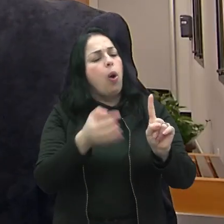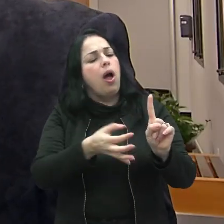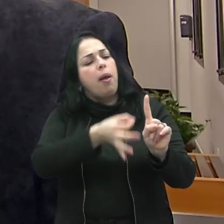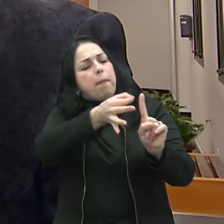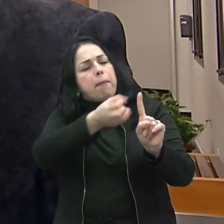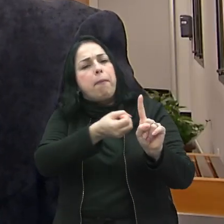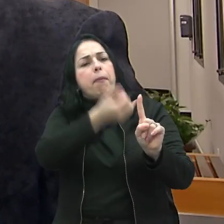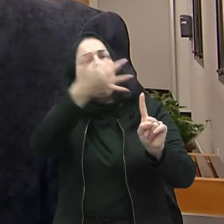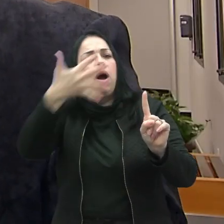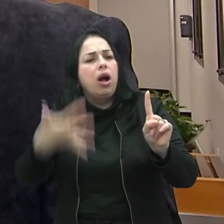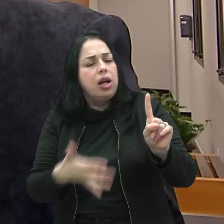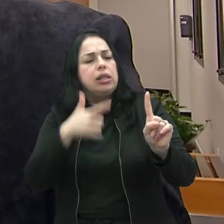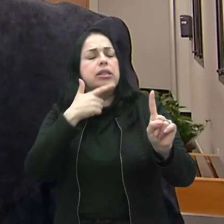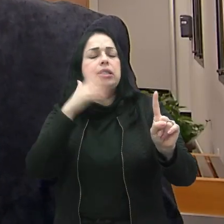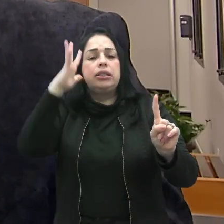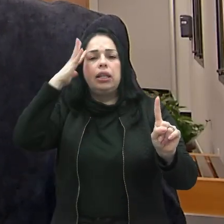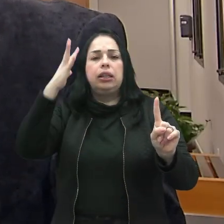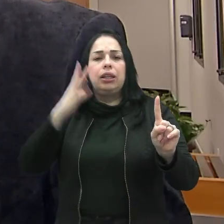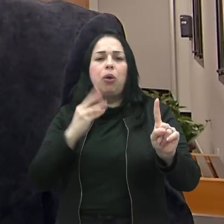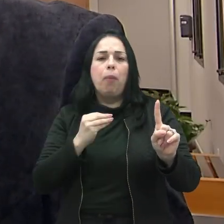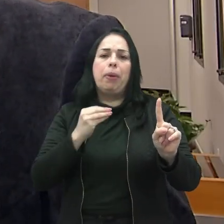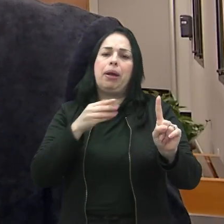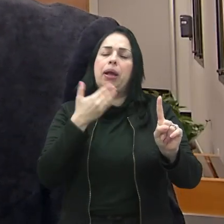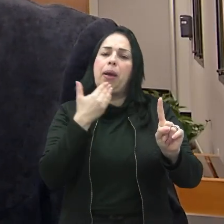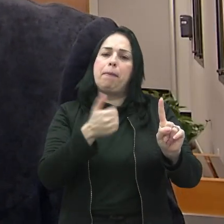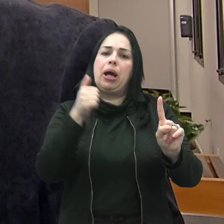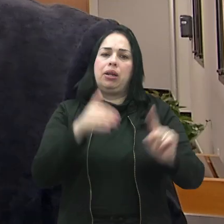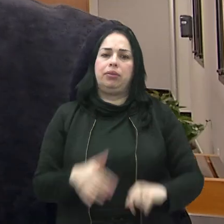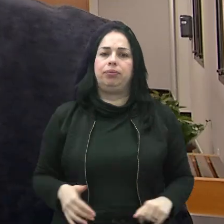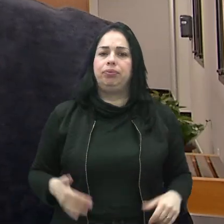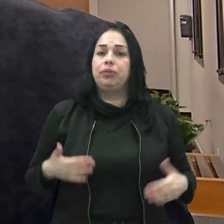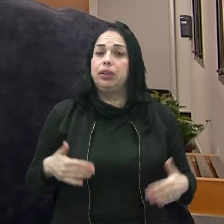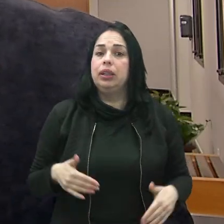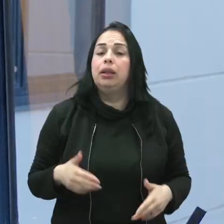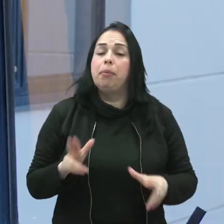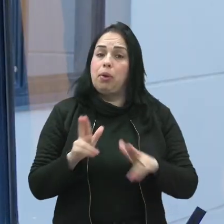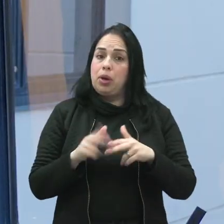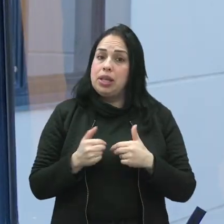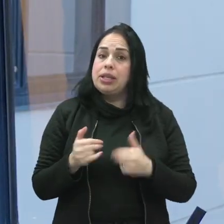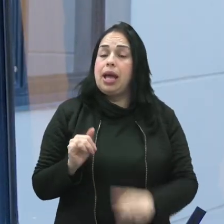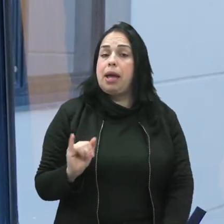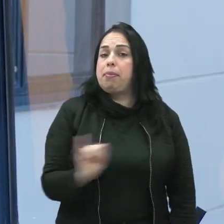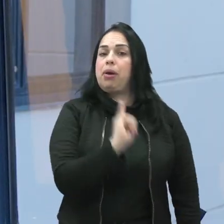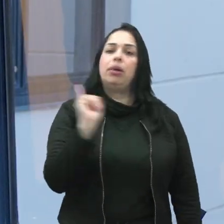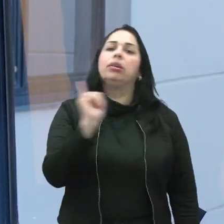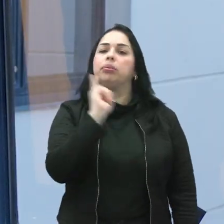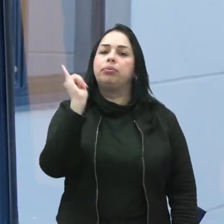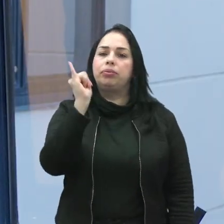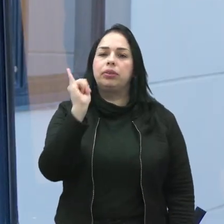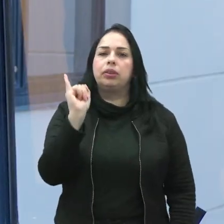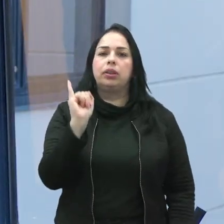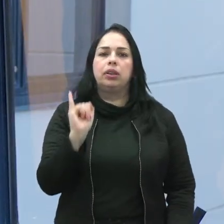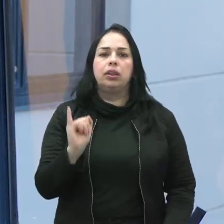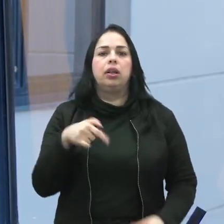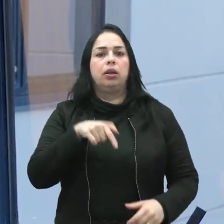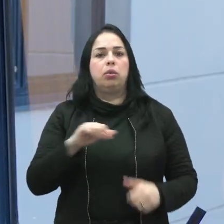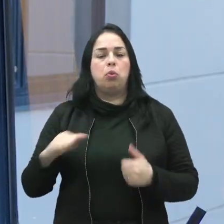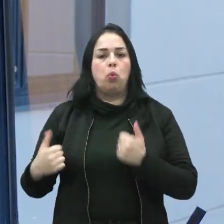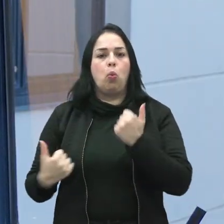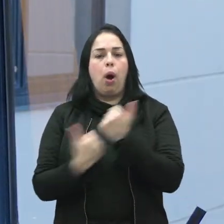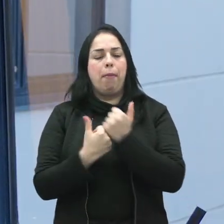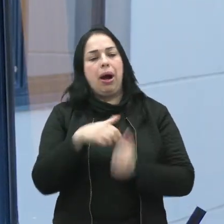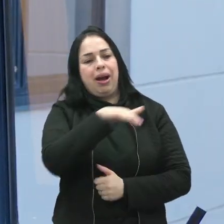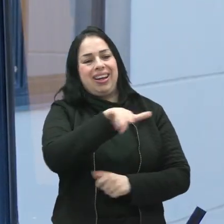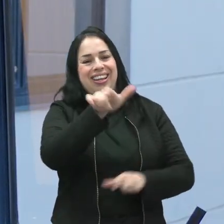para que a gente possa entender o que é melhor para o segmento rural. Acho que é importantíssimo a gente ter todo o